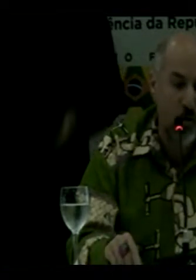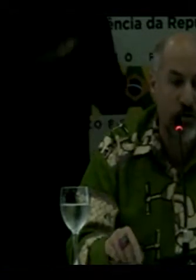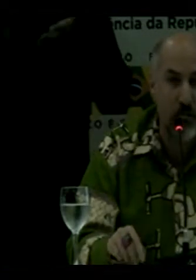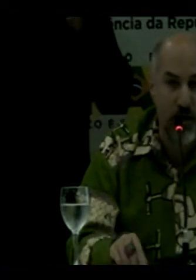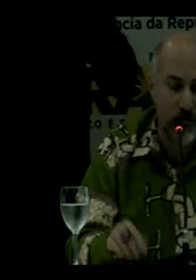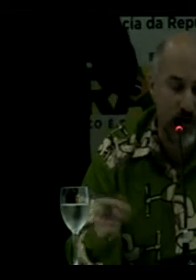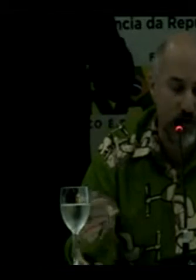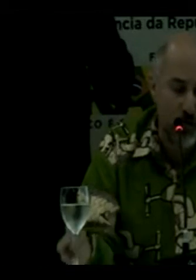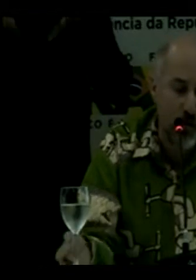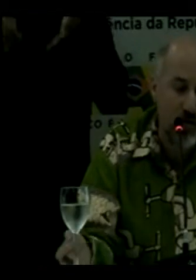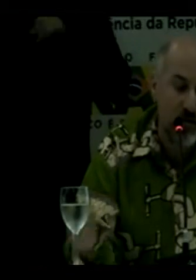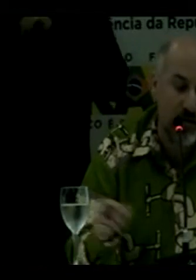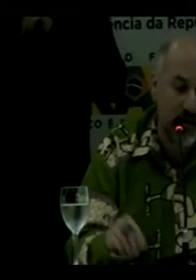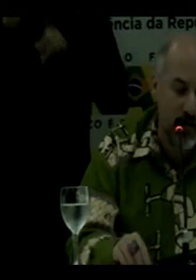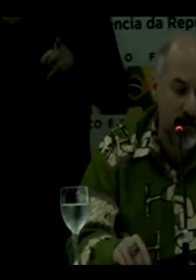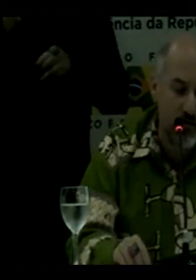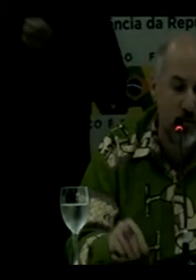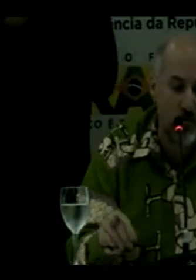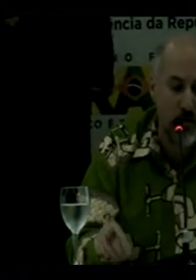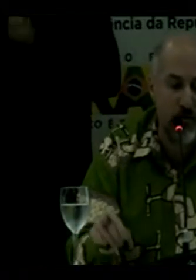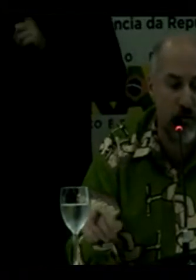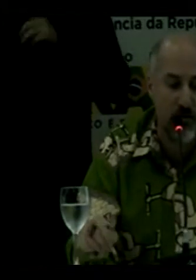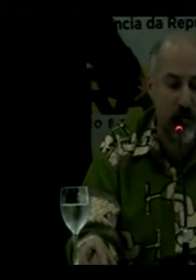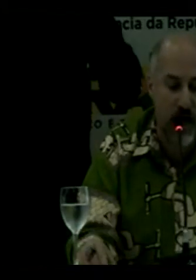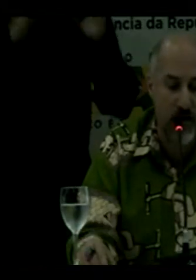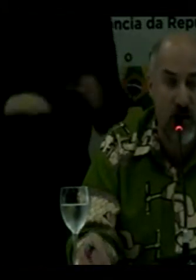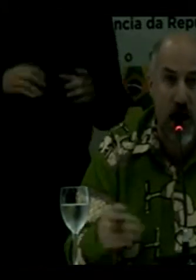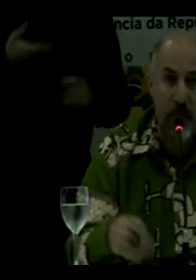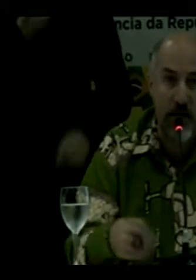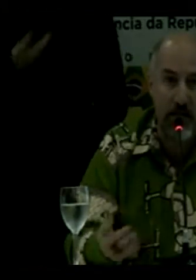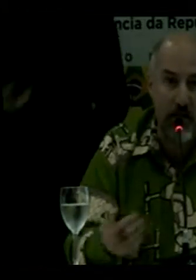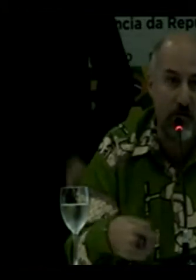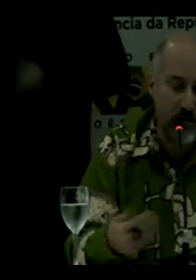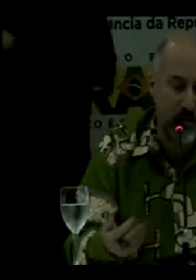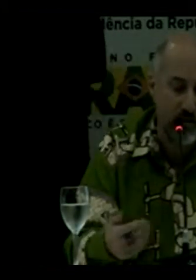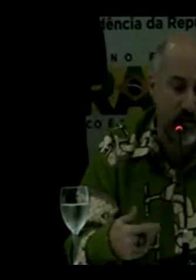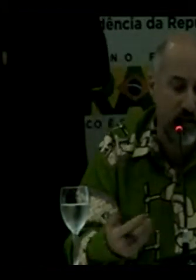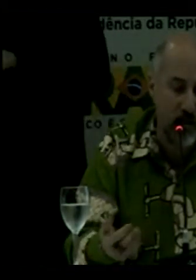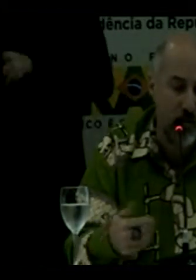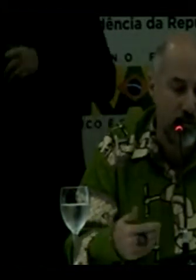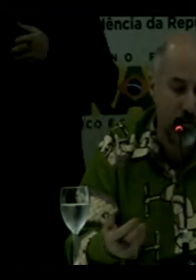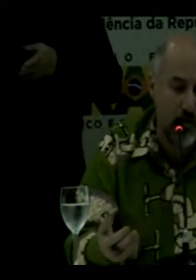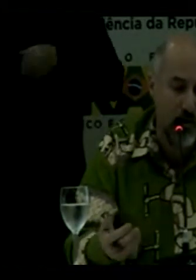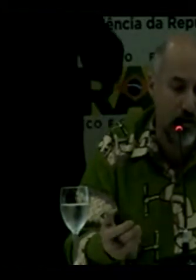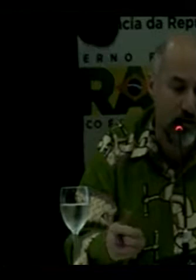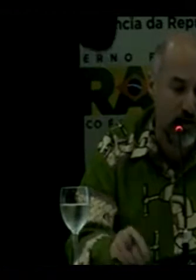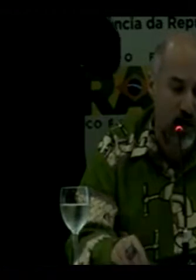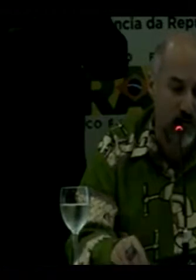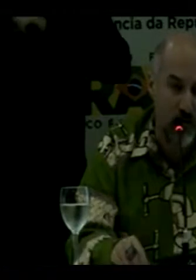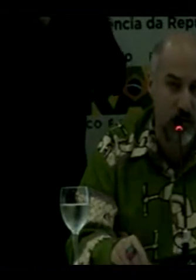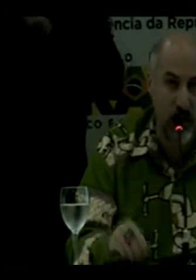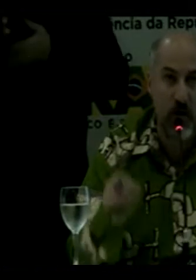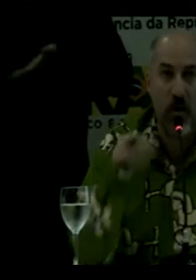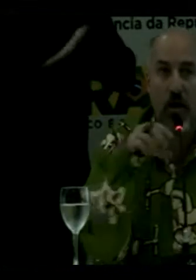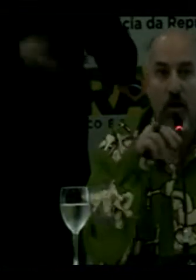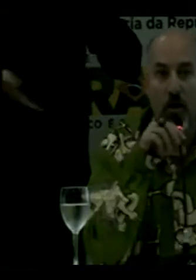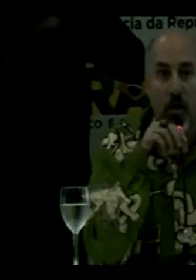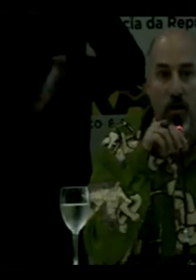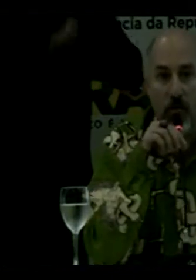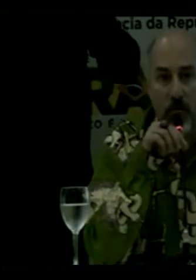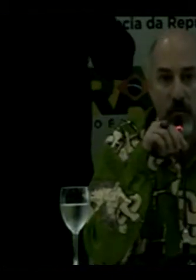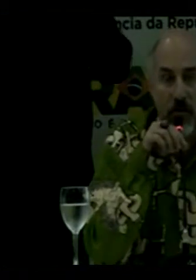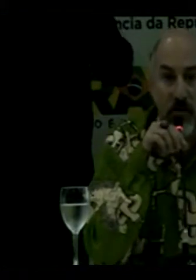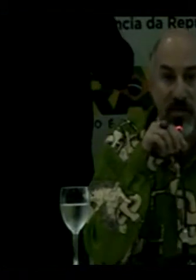social, contemplando gestores e cidadãos, governo e sociedade, aprendendo e ensinando mutuamente em diálogo.